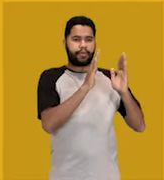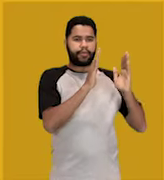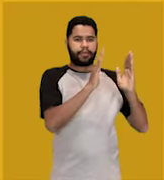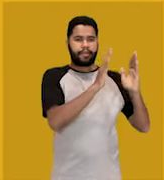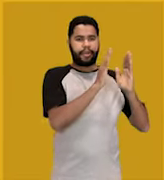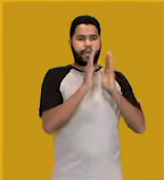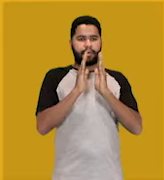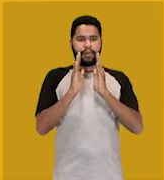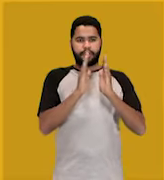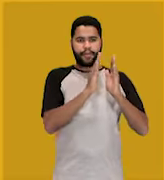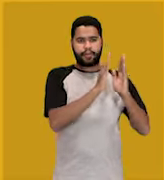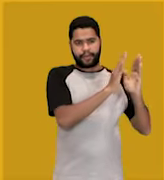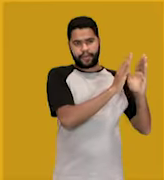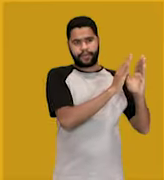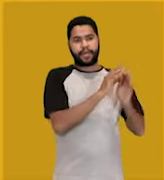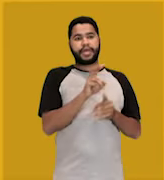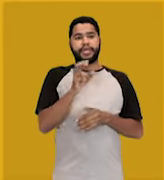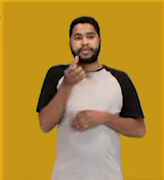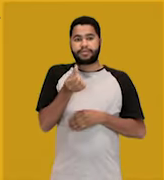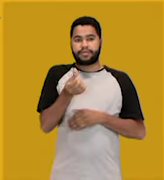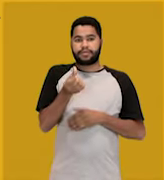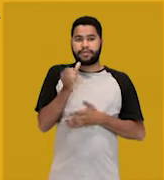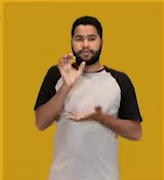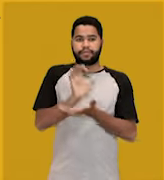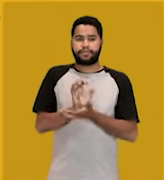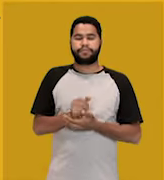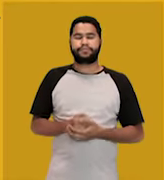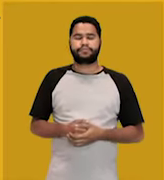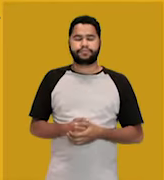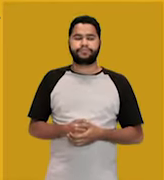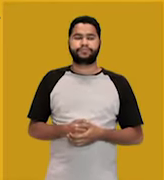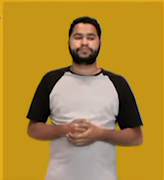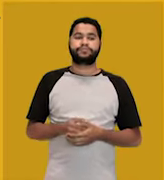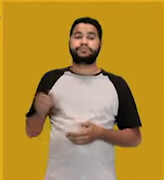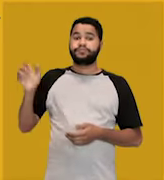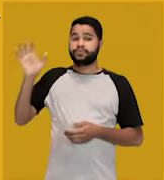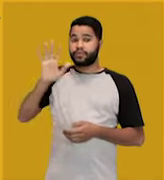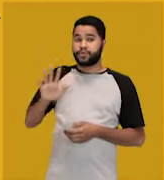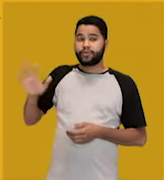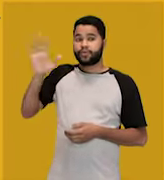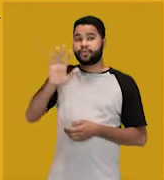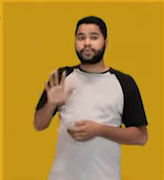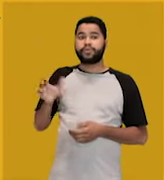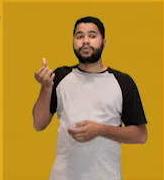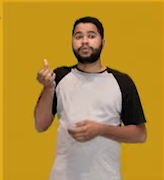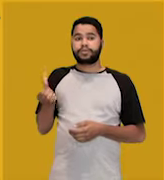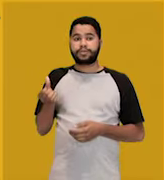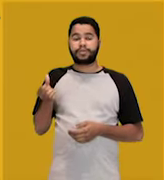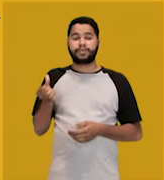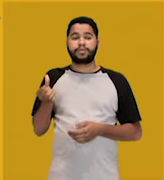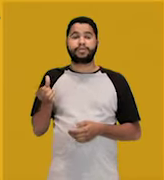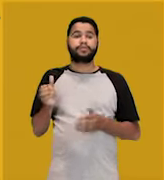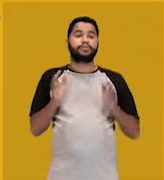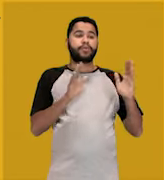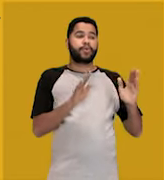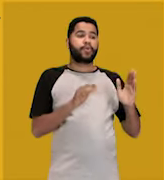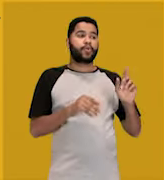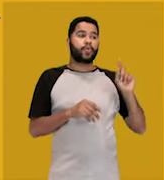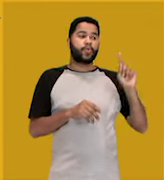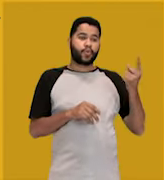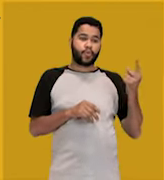2, 3, 4, 5, 6 partes. O inteiro foi dividido em 6 partes e uma delas